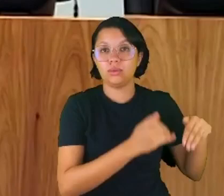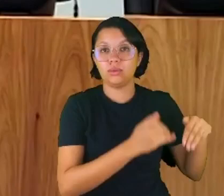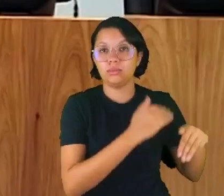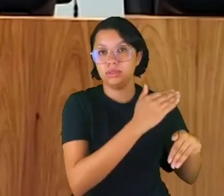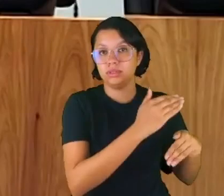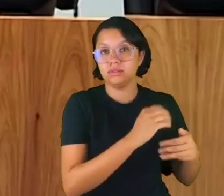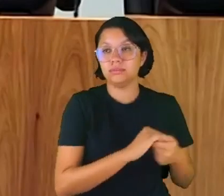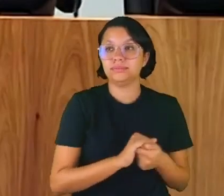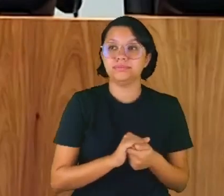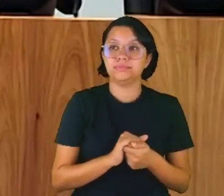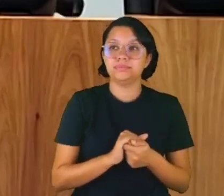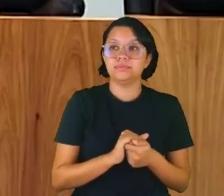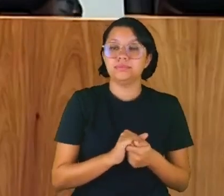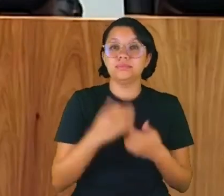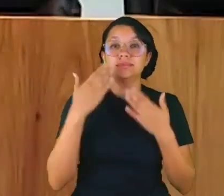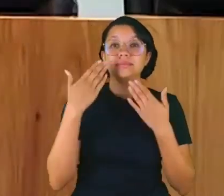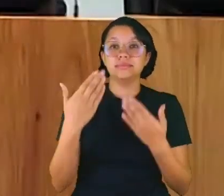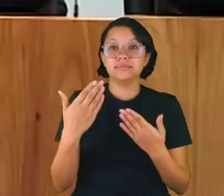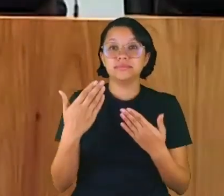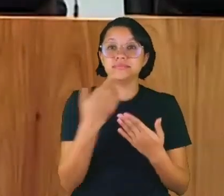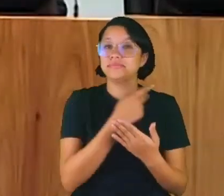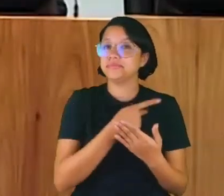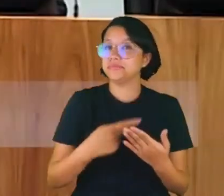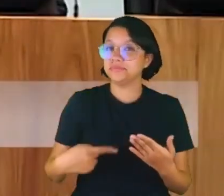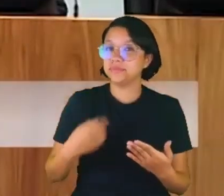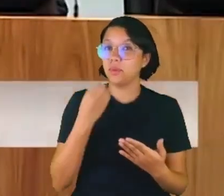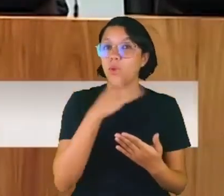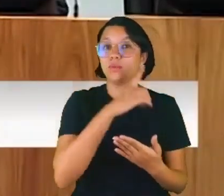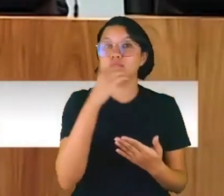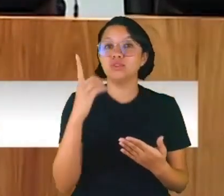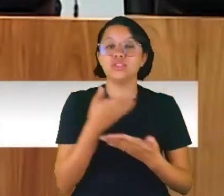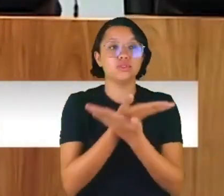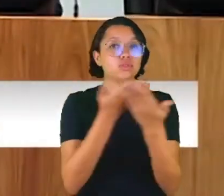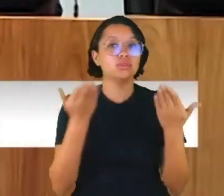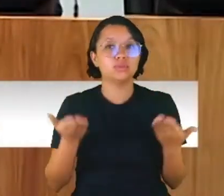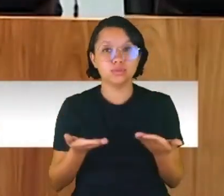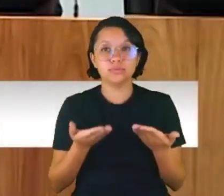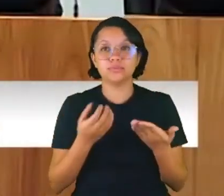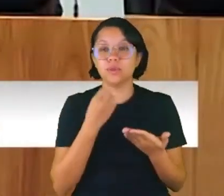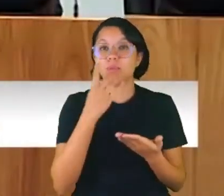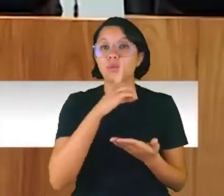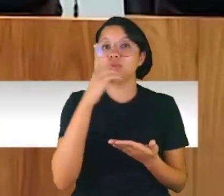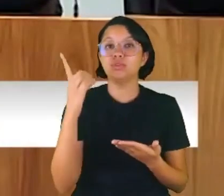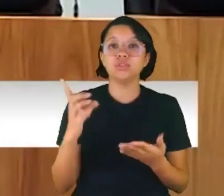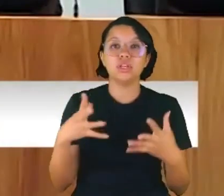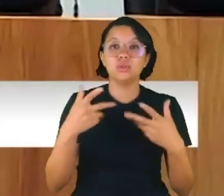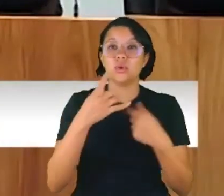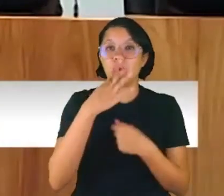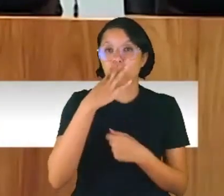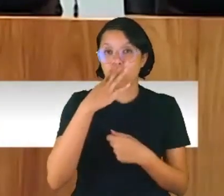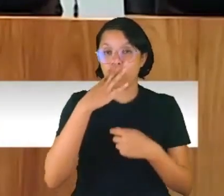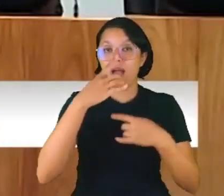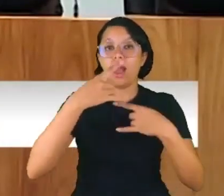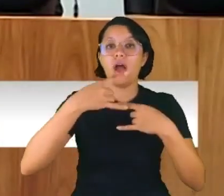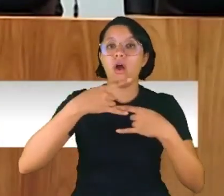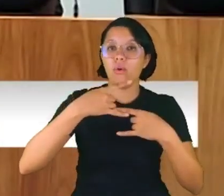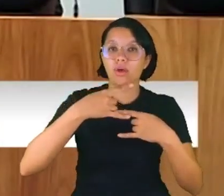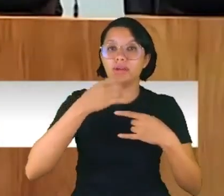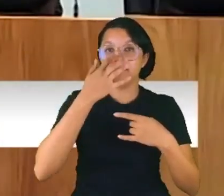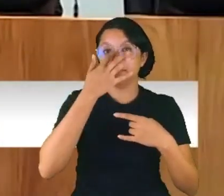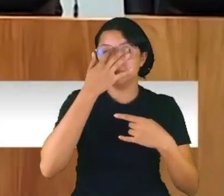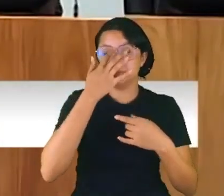TRF3, diretor da EMAG. Obrigado, senhora presidente. Bom dia, senhoras e senhores. Bom dia aos que nos assistem